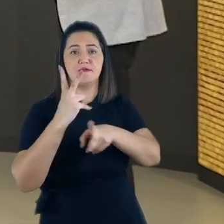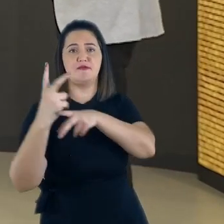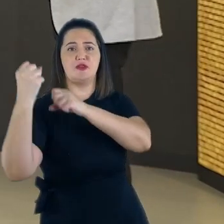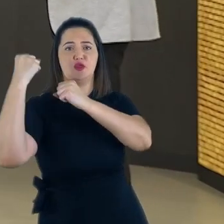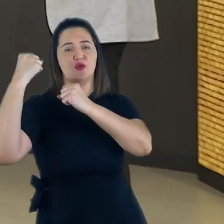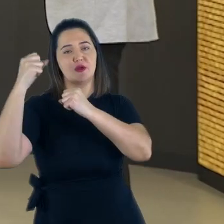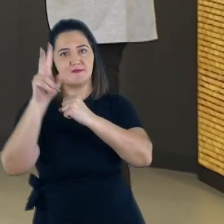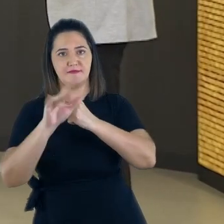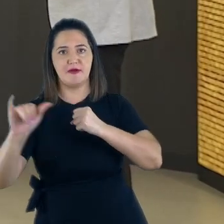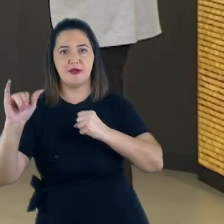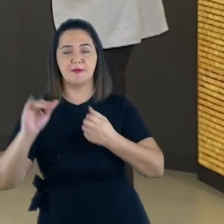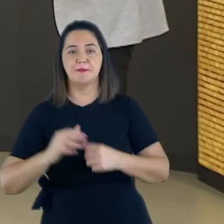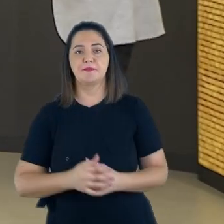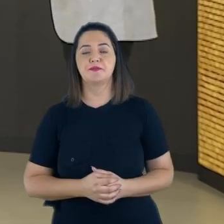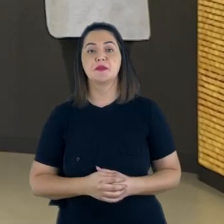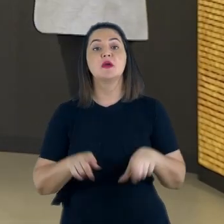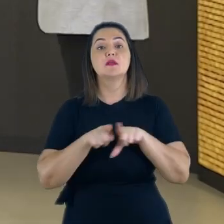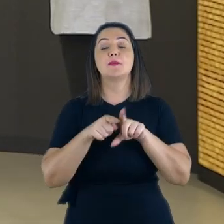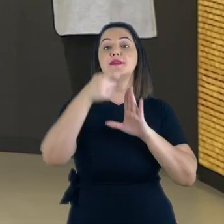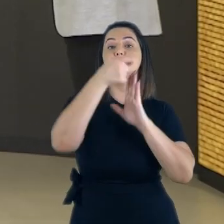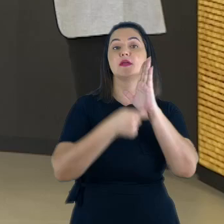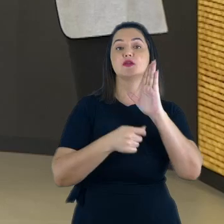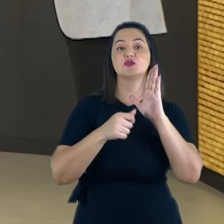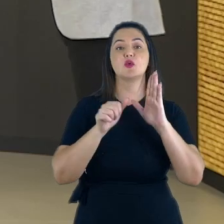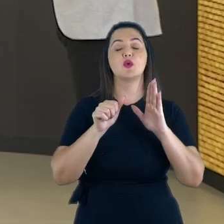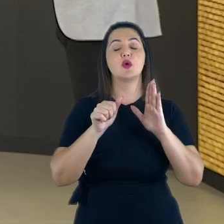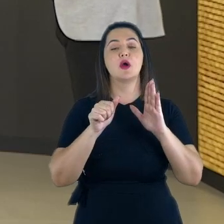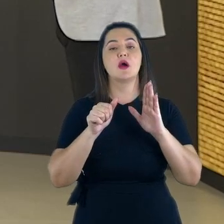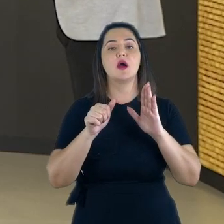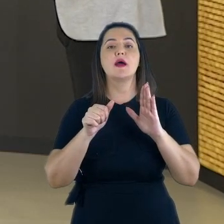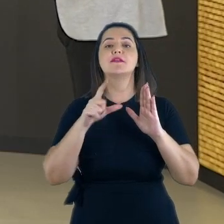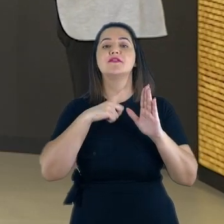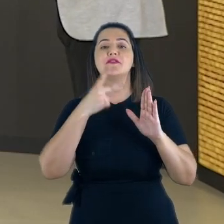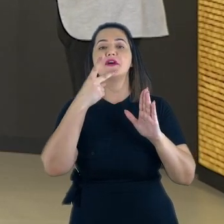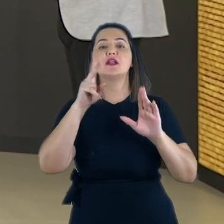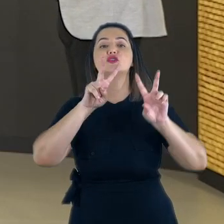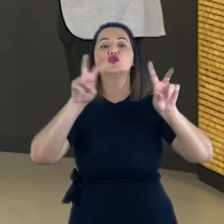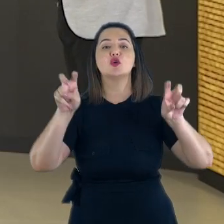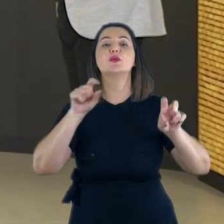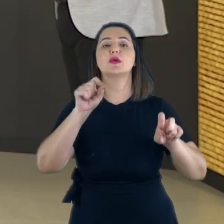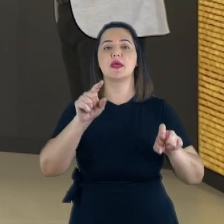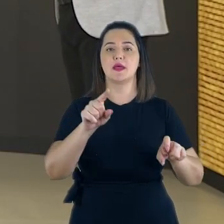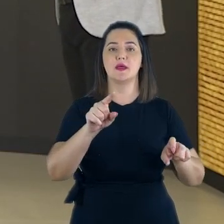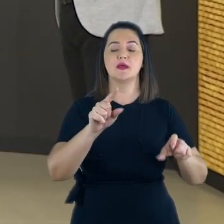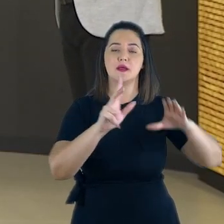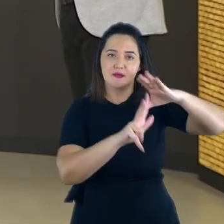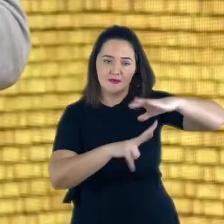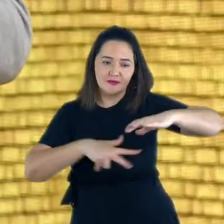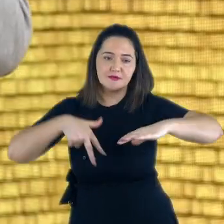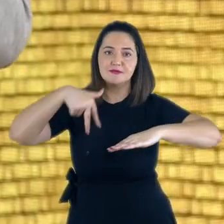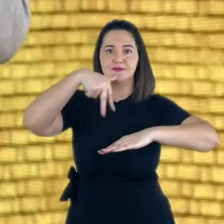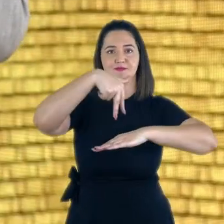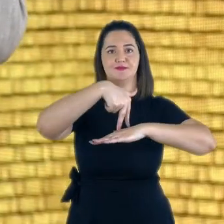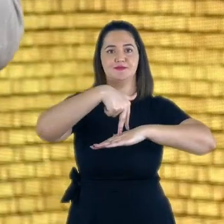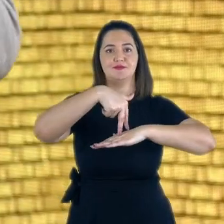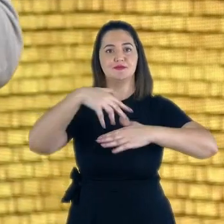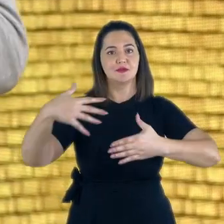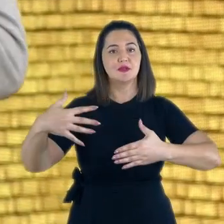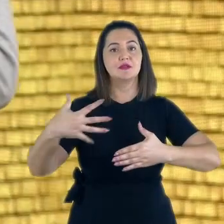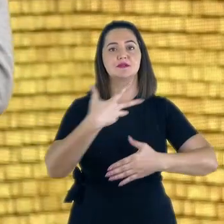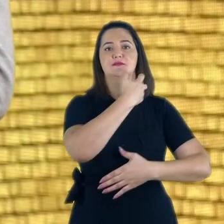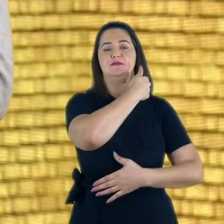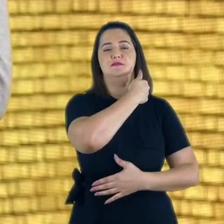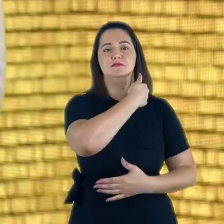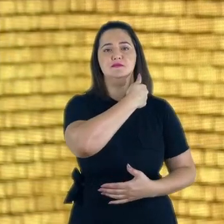livros apocalípticos falam da ressurreição e julgamento, que são apresentados como o objetivo último da